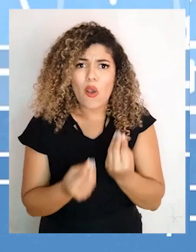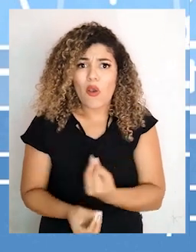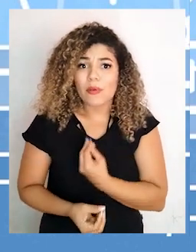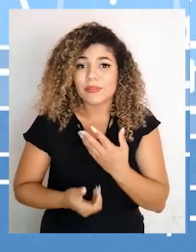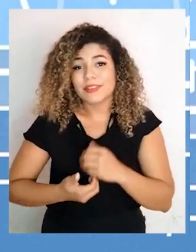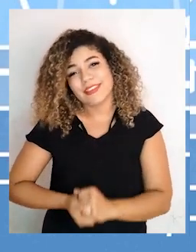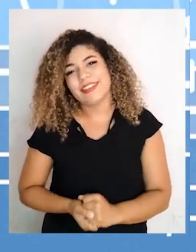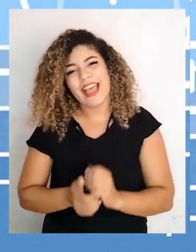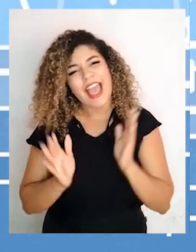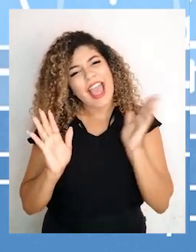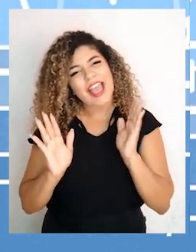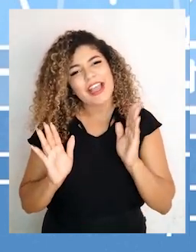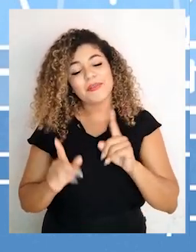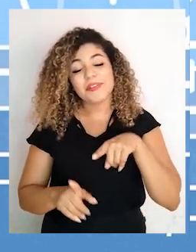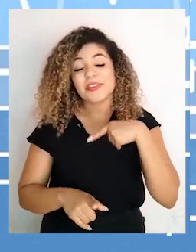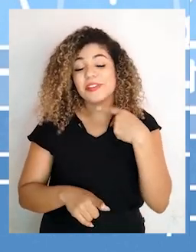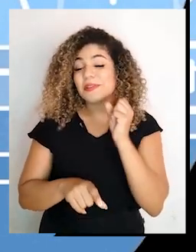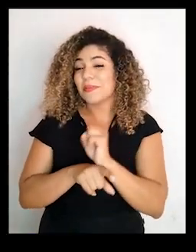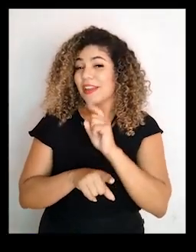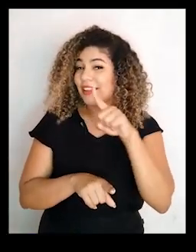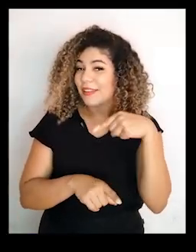só, pessoal. Nos vemos na próxima!